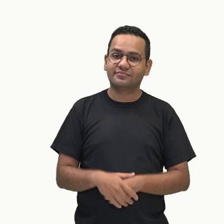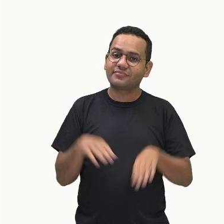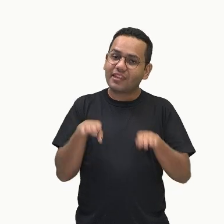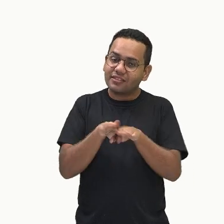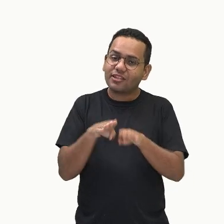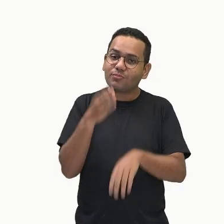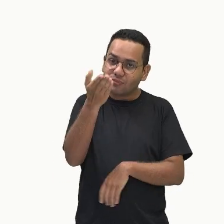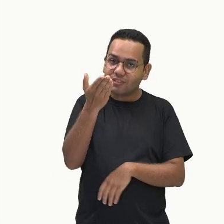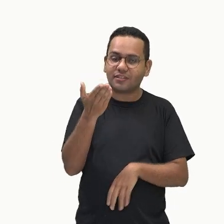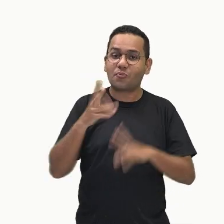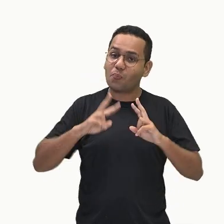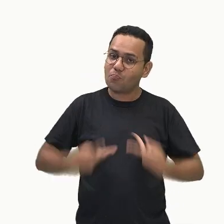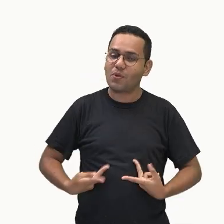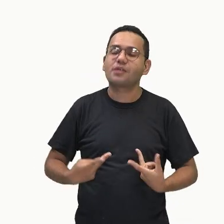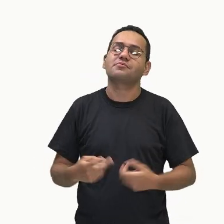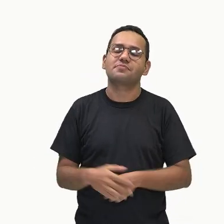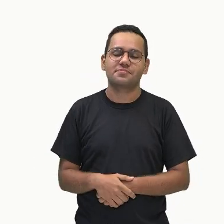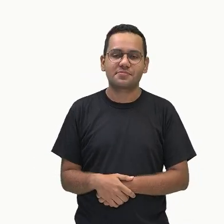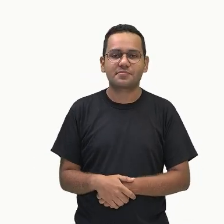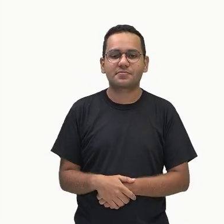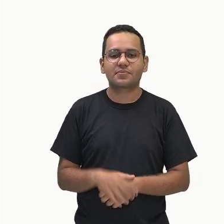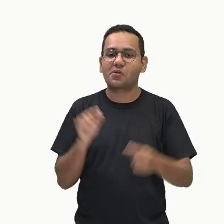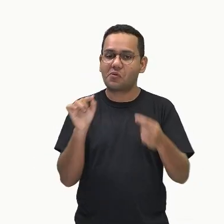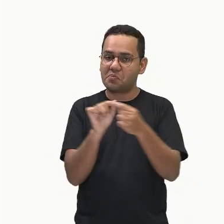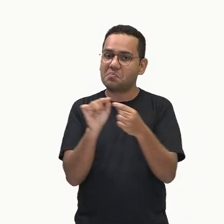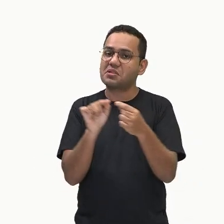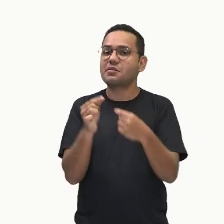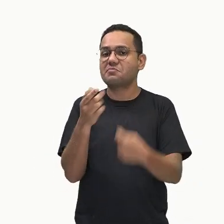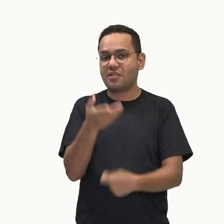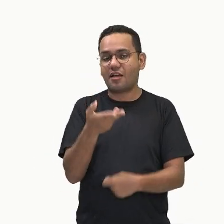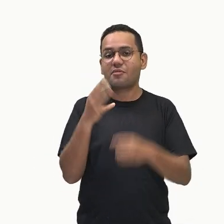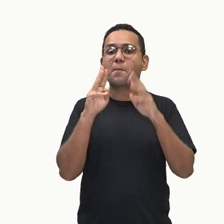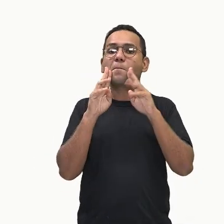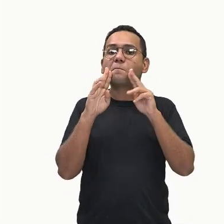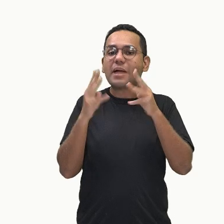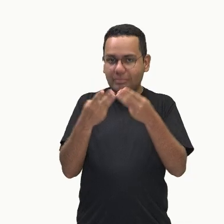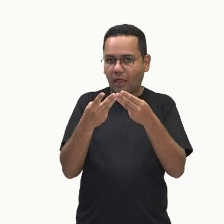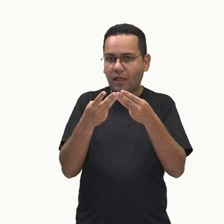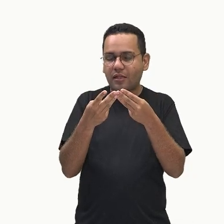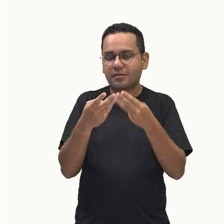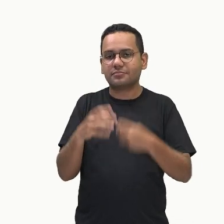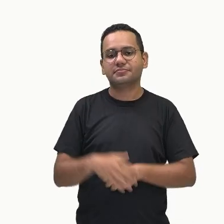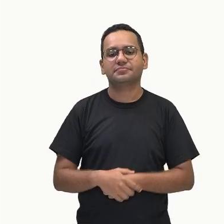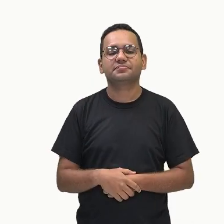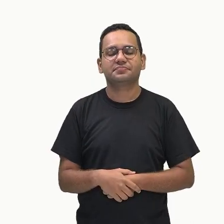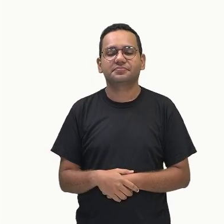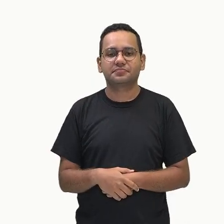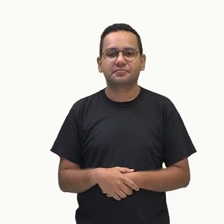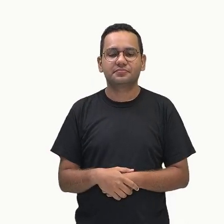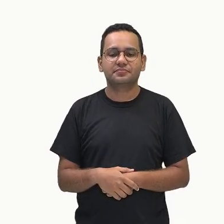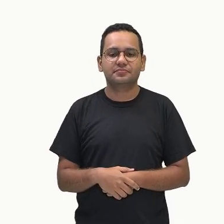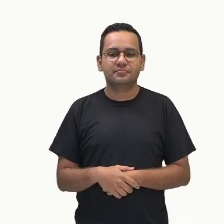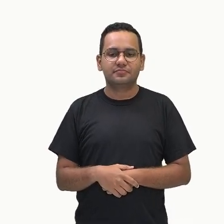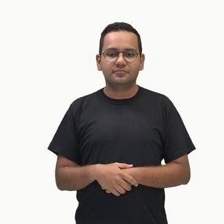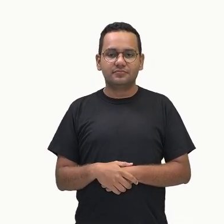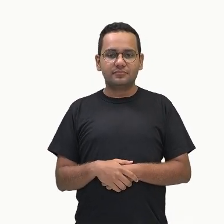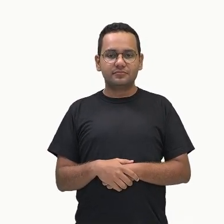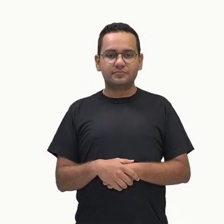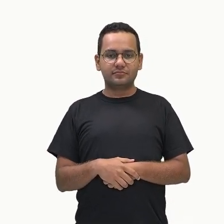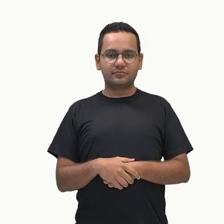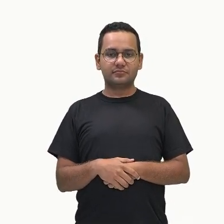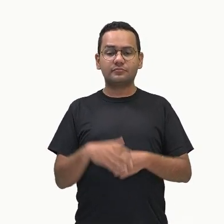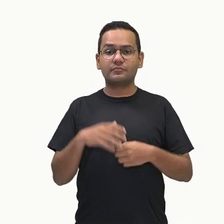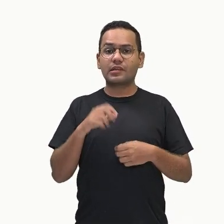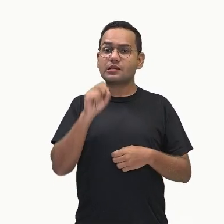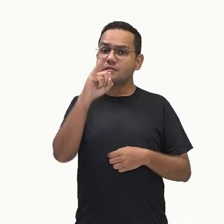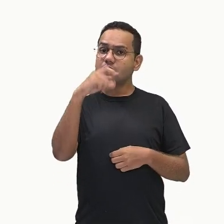nós, né, você, somos também matéria, certo? Então, ela está por toda parte. Tudo aquilo que existe tem massa